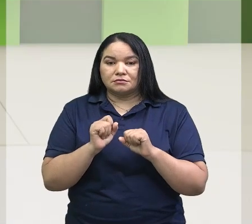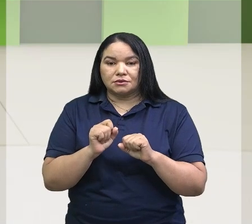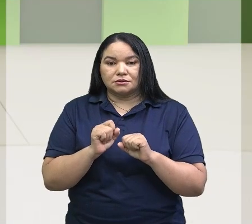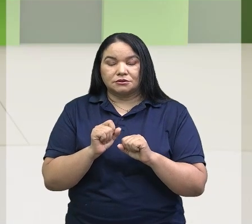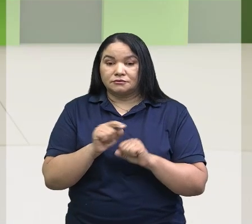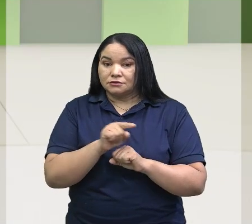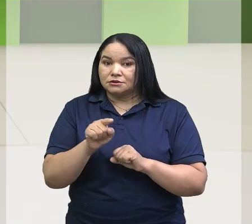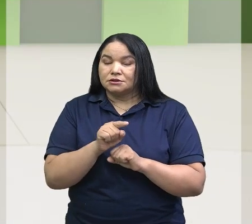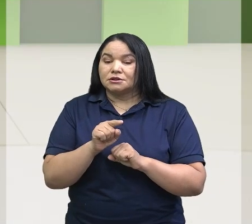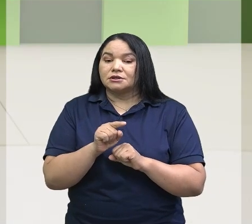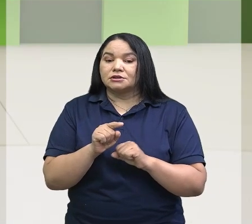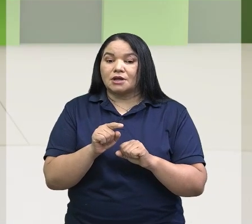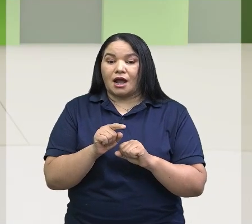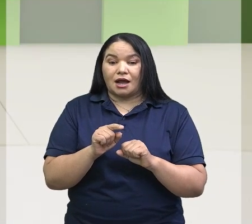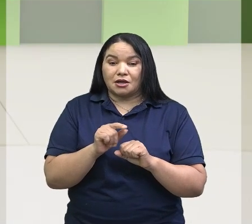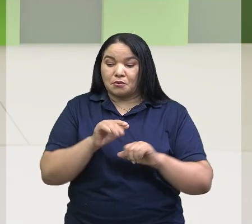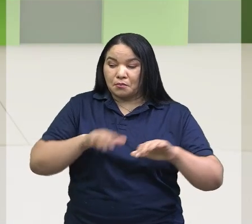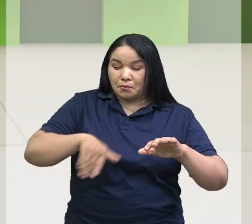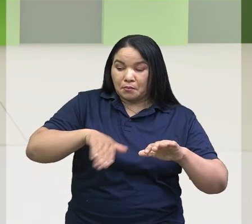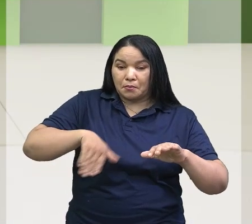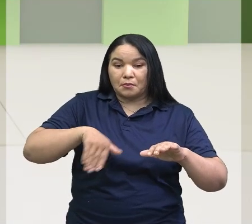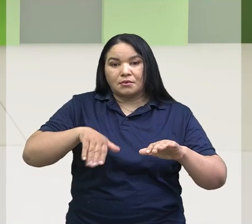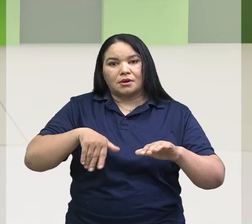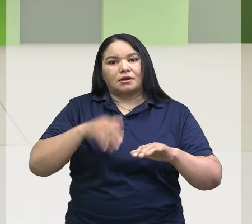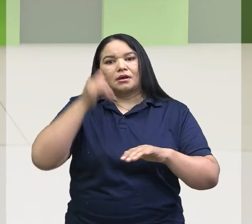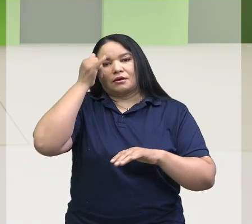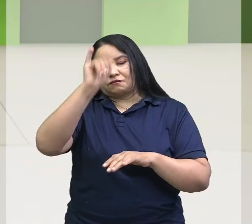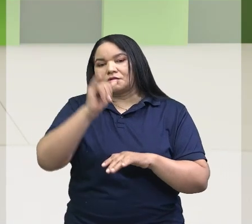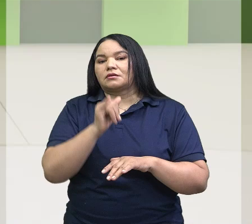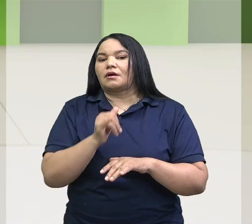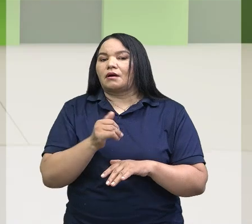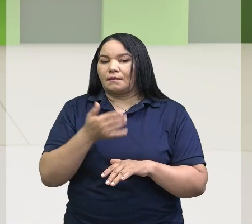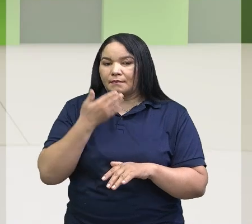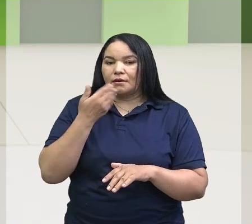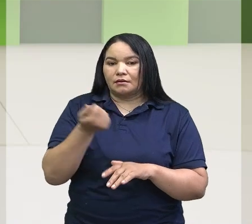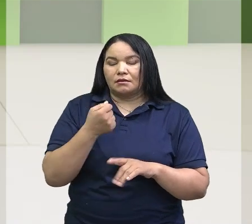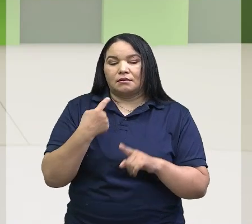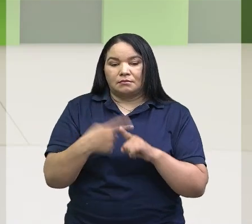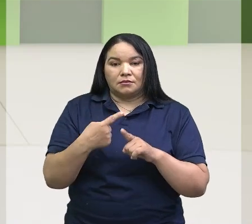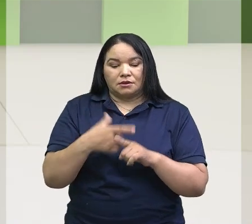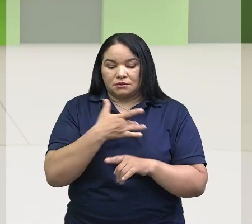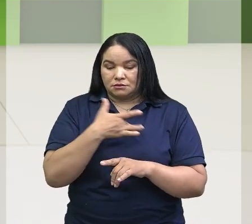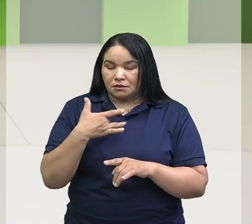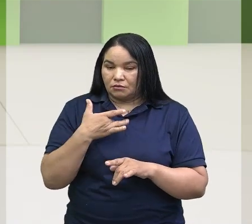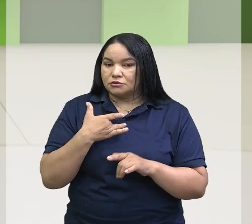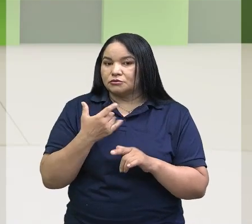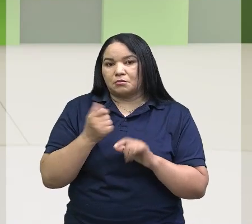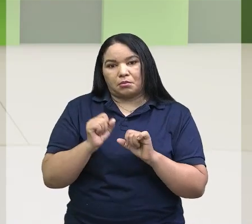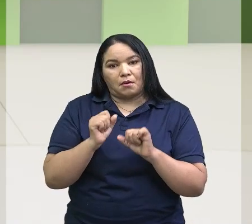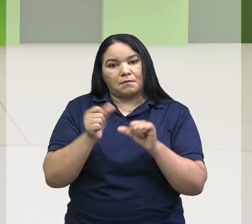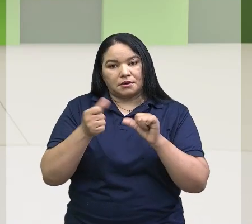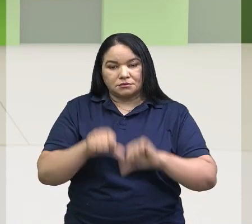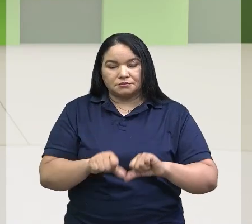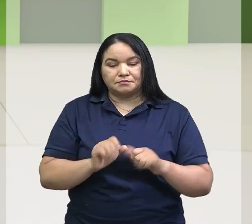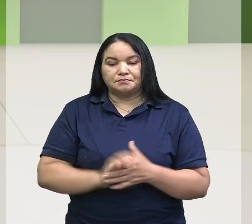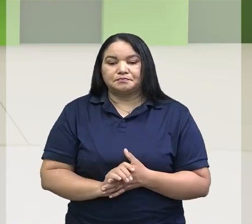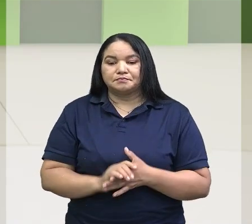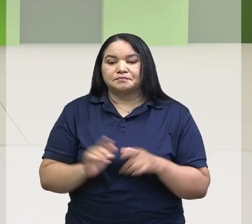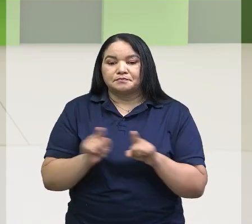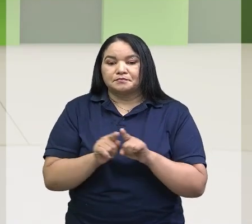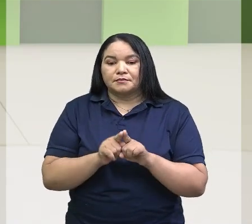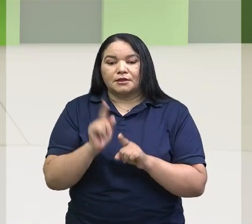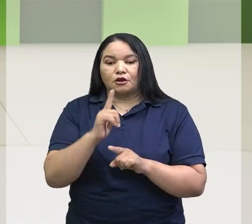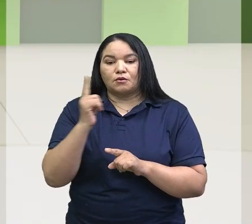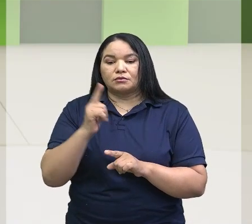evitem aí o contato com essas águas poluídas, porque ela pode trazer prejuízos para a nossa saúde. Vamos ver aí mais imagens. A gente tem ali, ó,